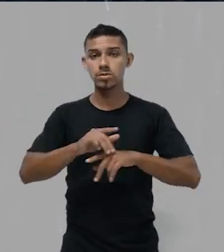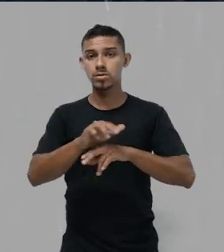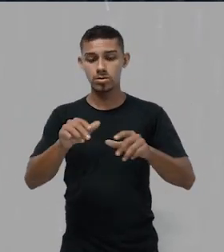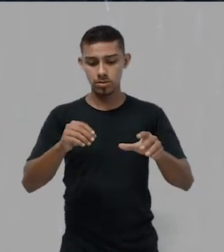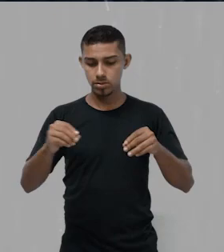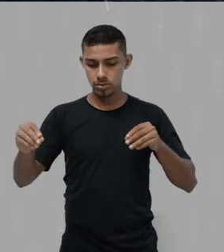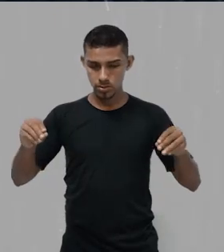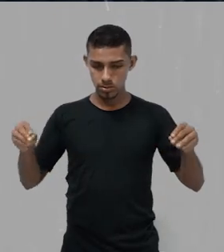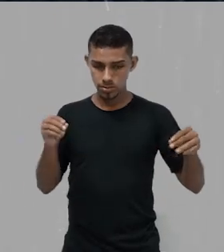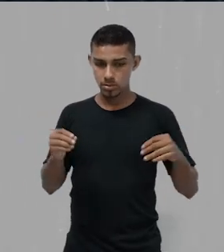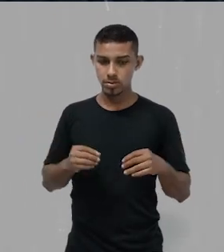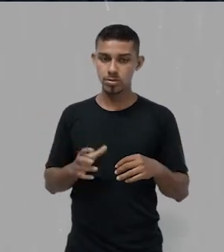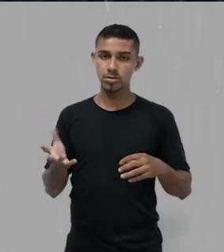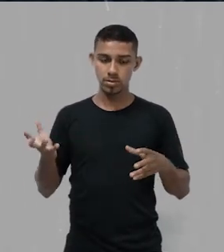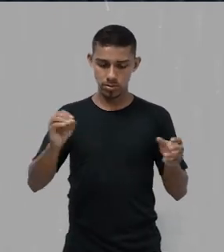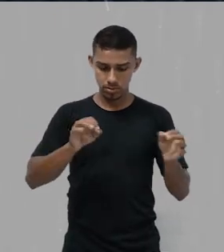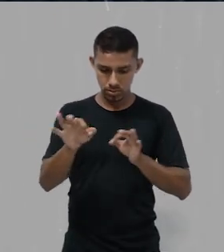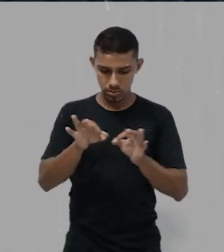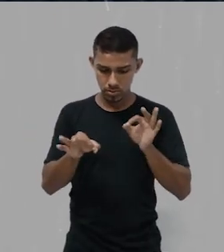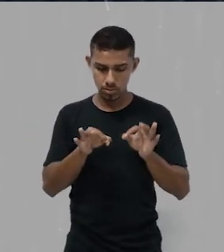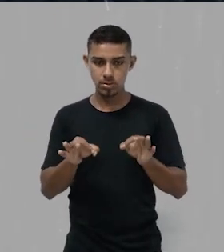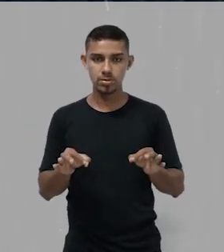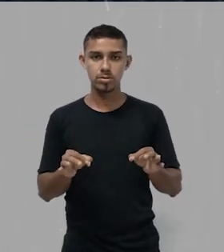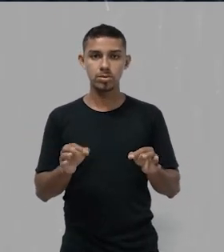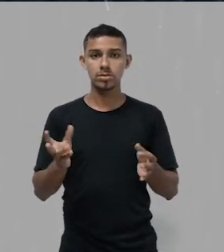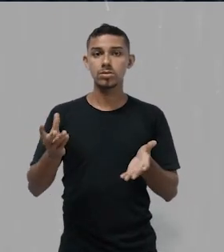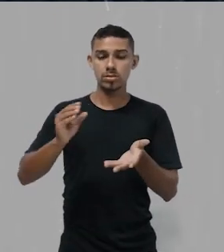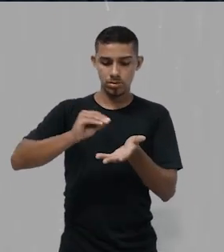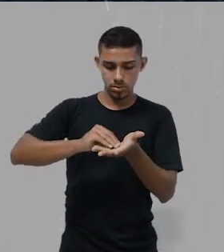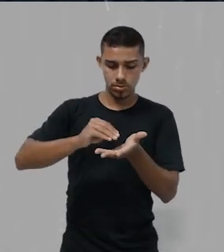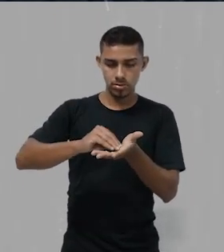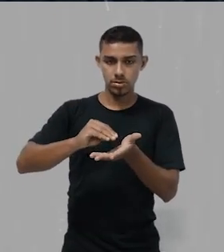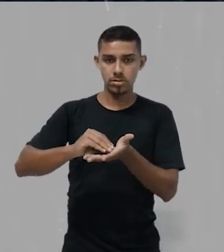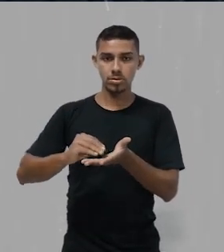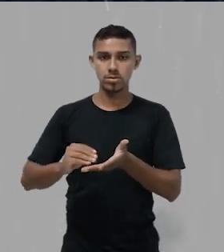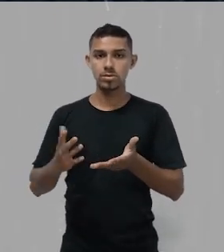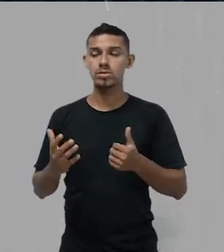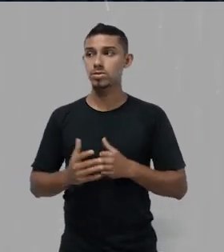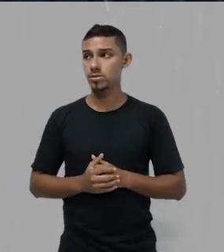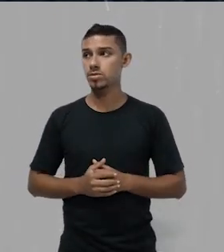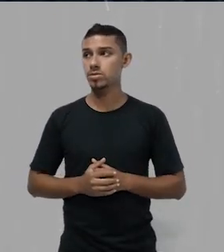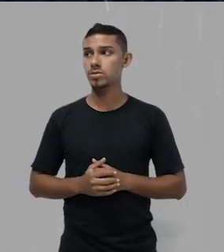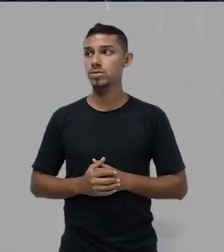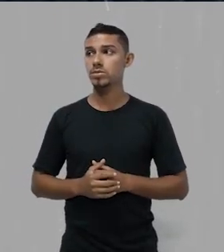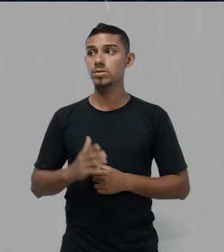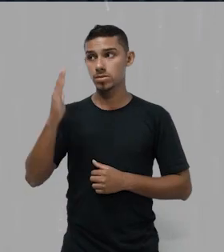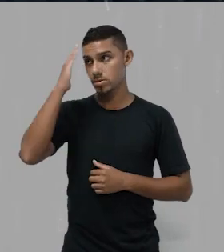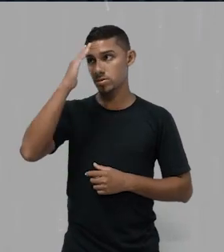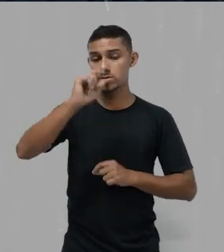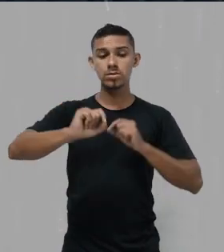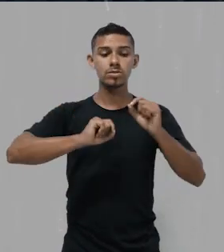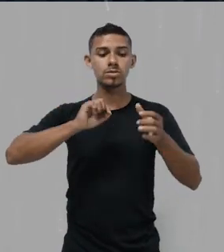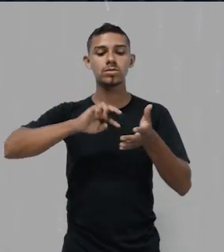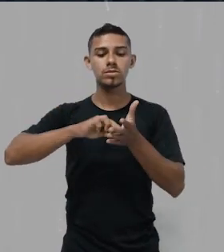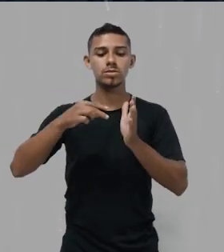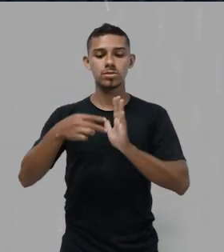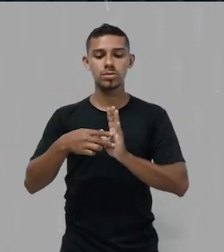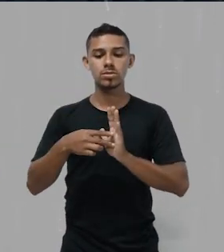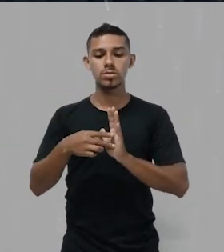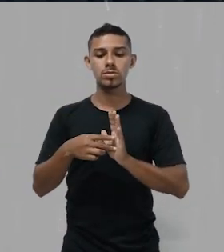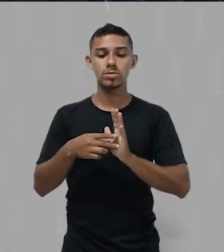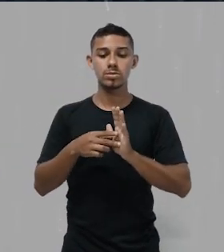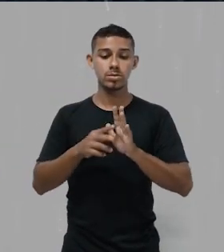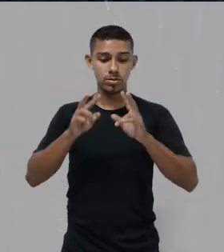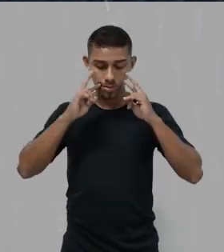espalhe as formas, reorganize aleatoriamente e cole numa superfície. Pronto, você acabou de entender o que é ver o